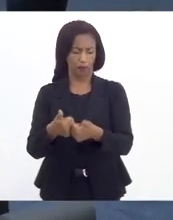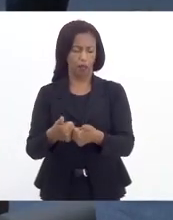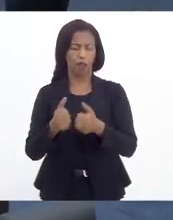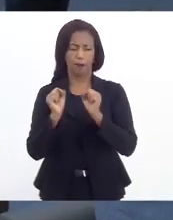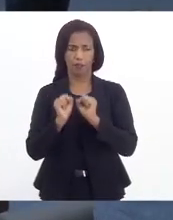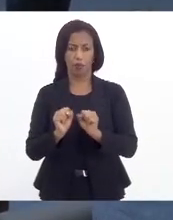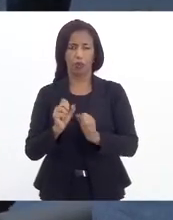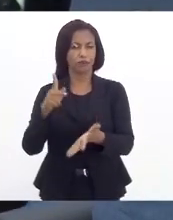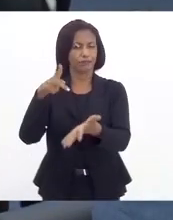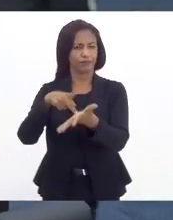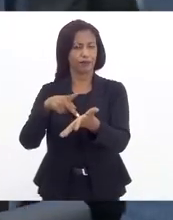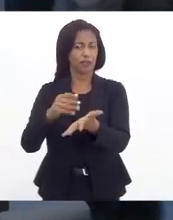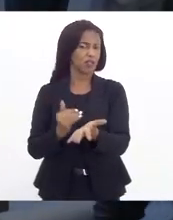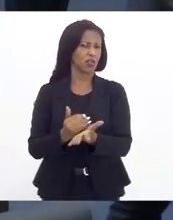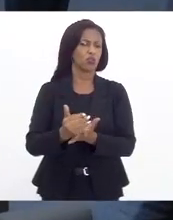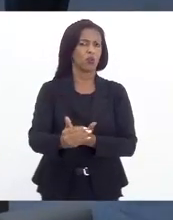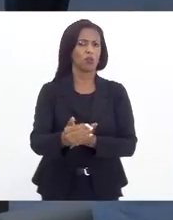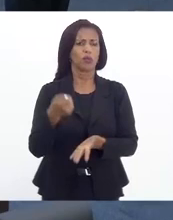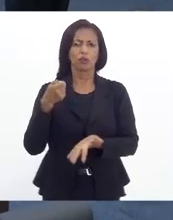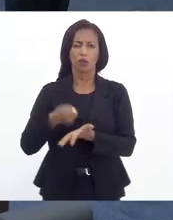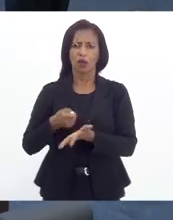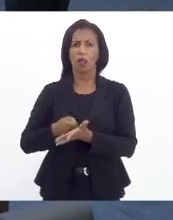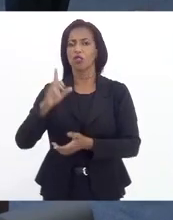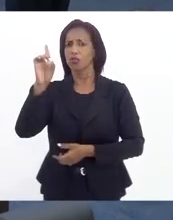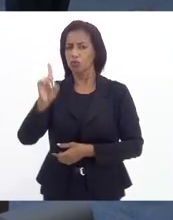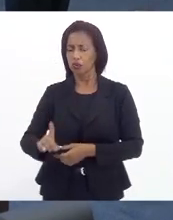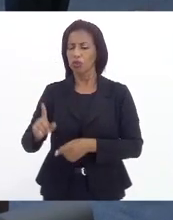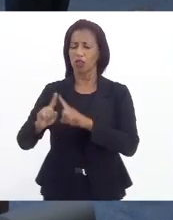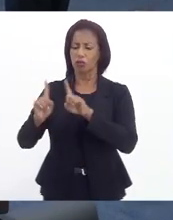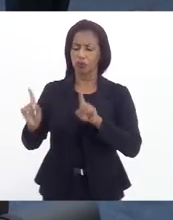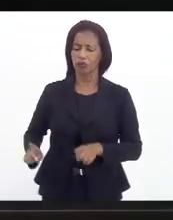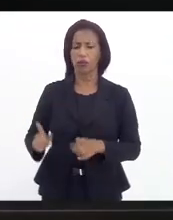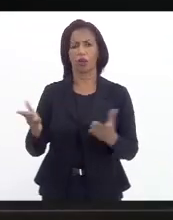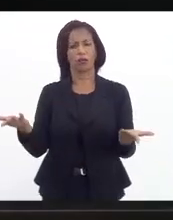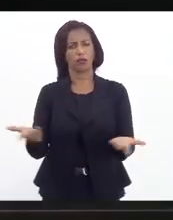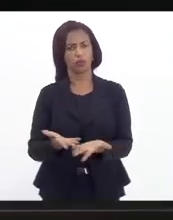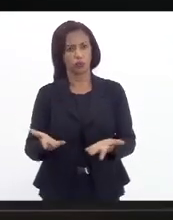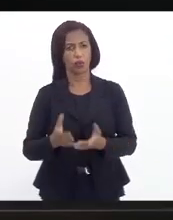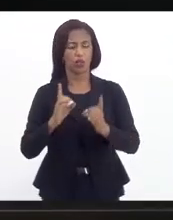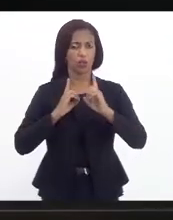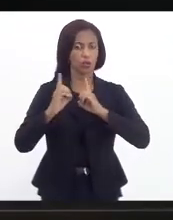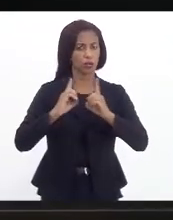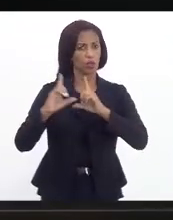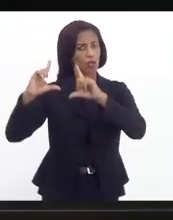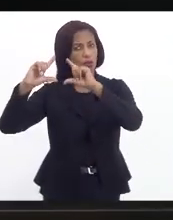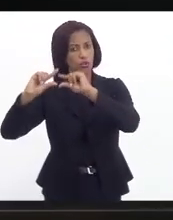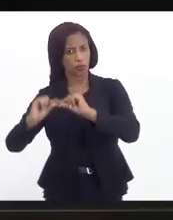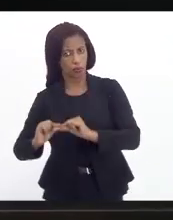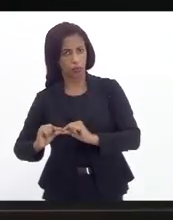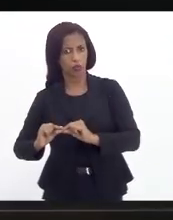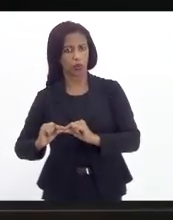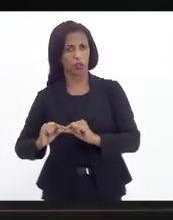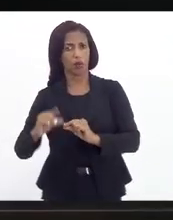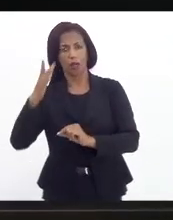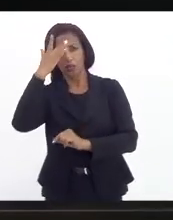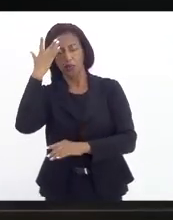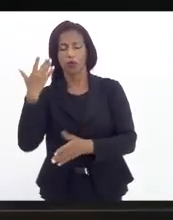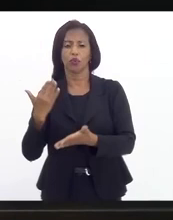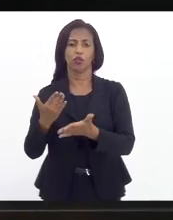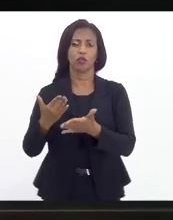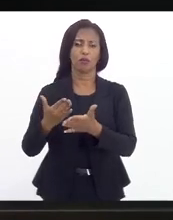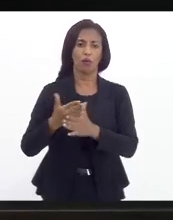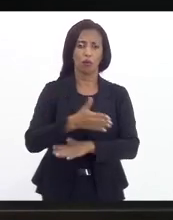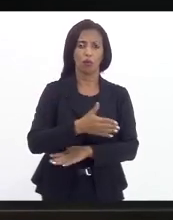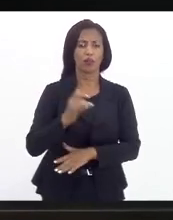ser muito sincero, desde o início, garantindo os direitos dos servidores atuais, discutindo e amenizando os que vão entrar a partir de 1º de